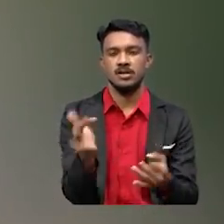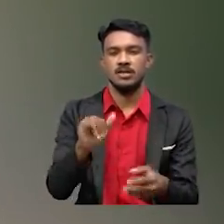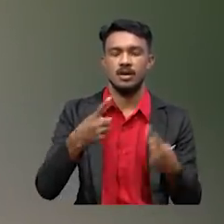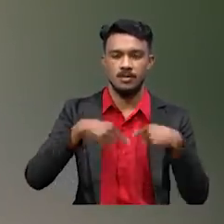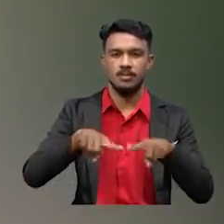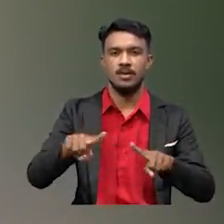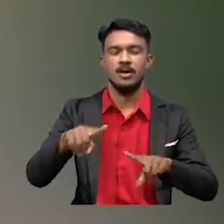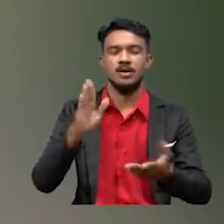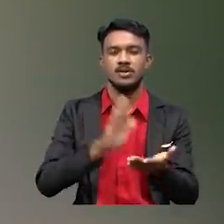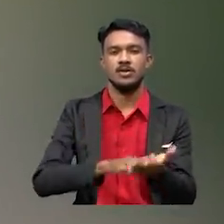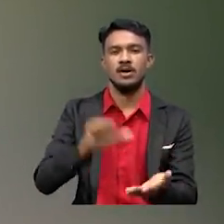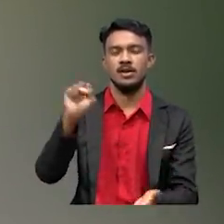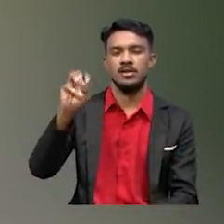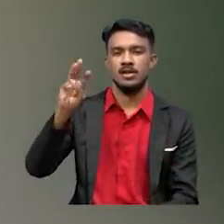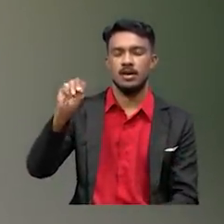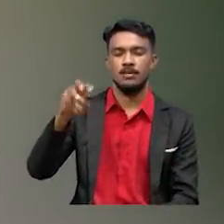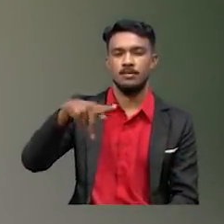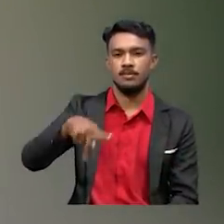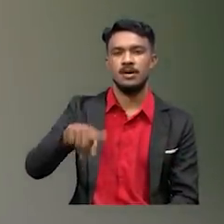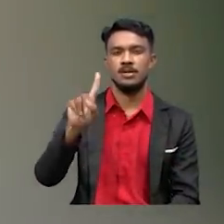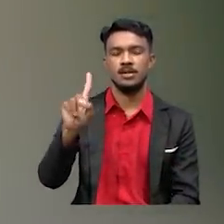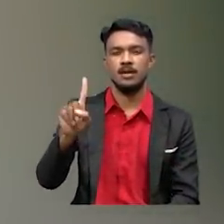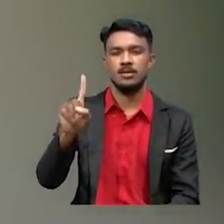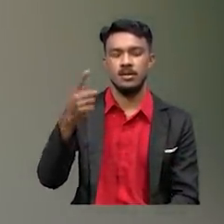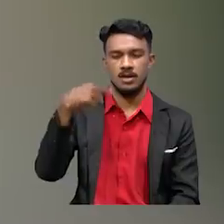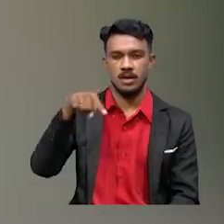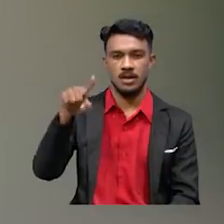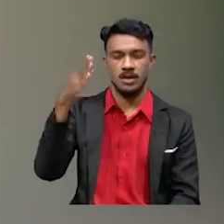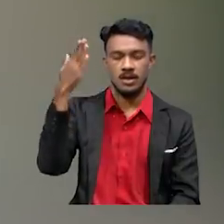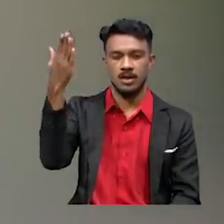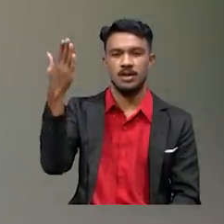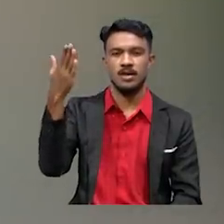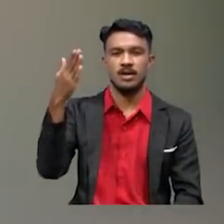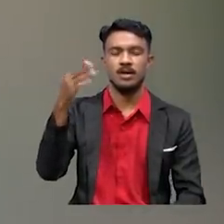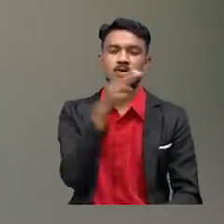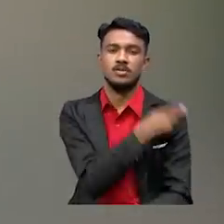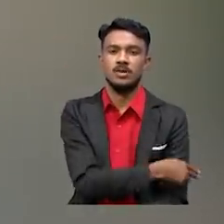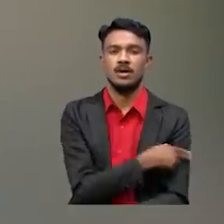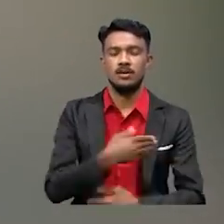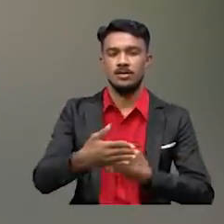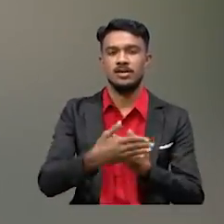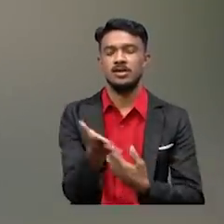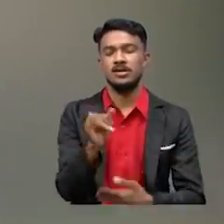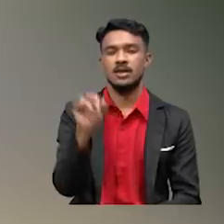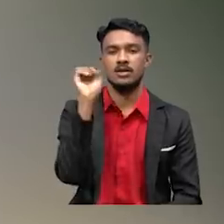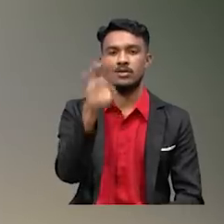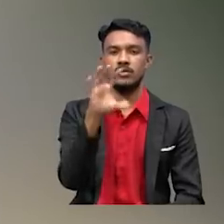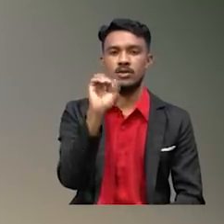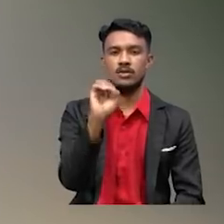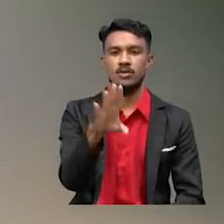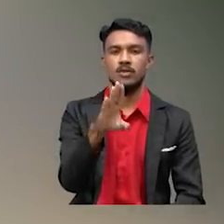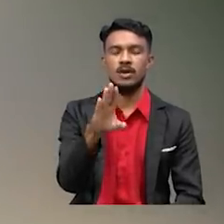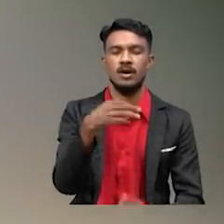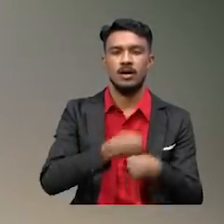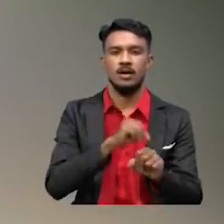sato e uma lima ne sama e espita ne letem mais ne sira consegue be tudo mal é ne be tudo a juntia